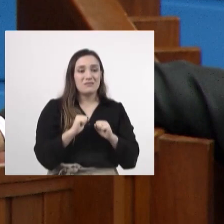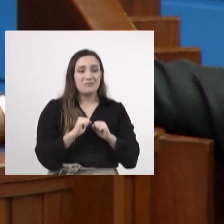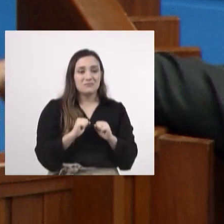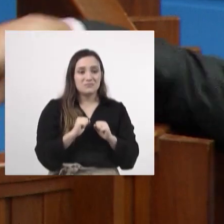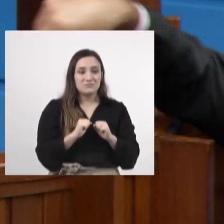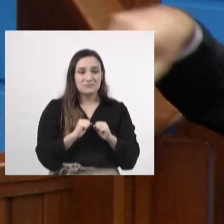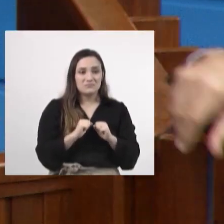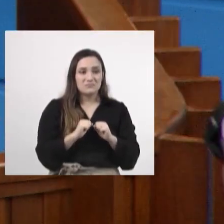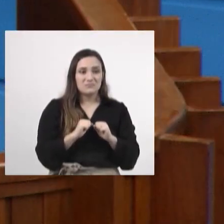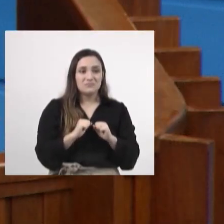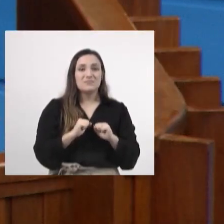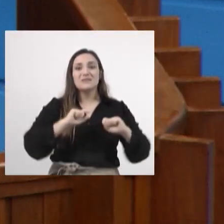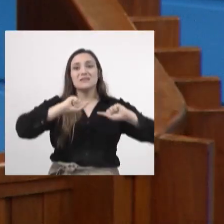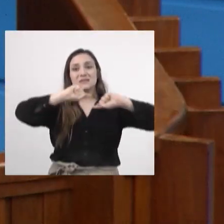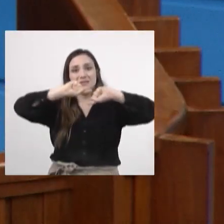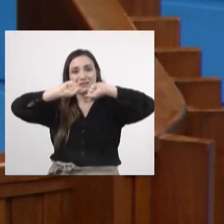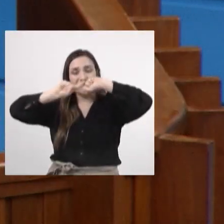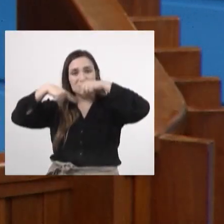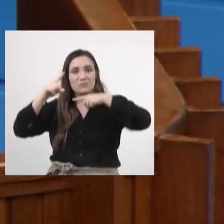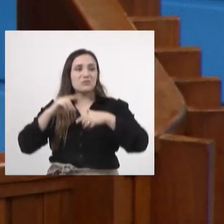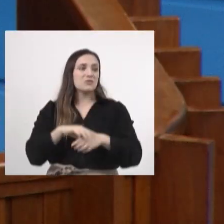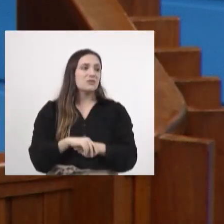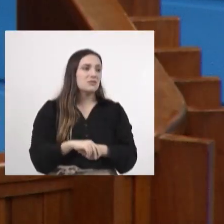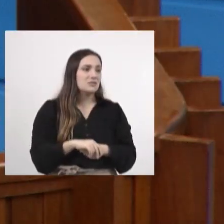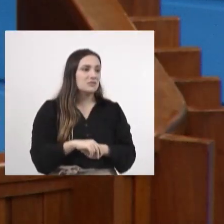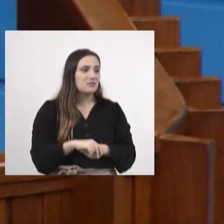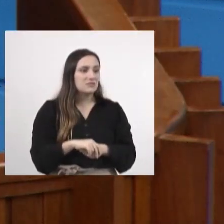as etnias, que até